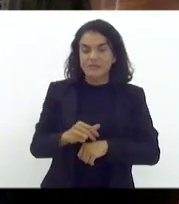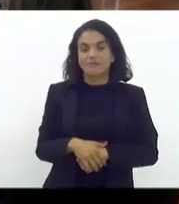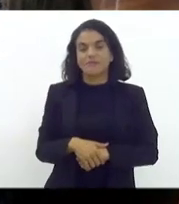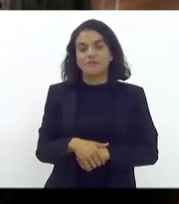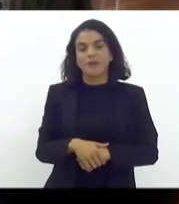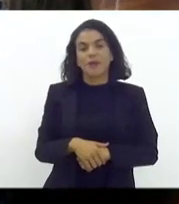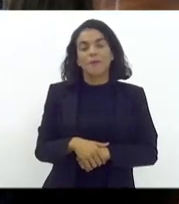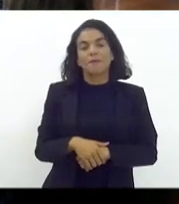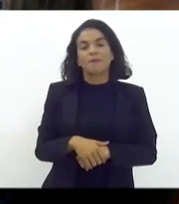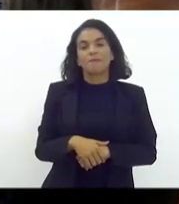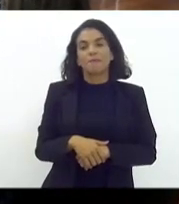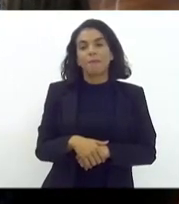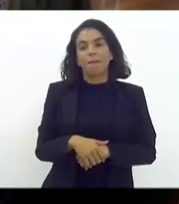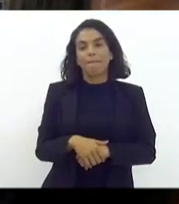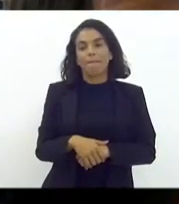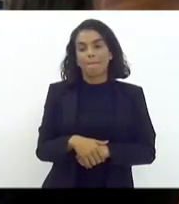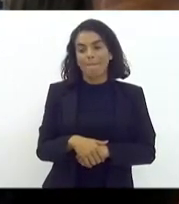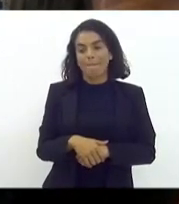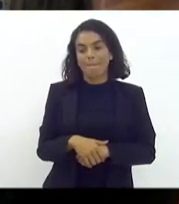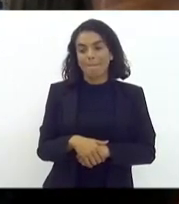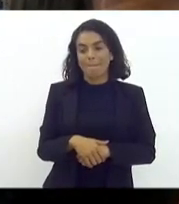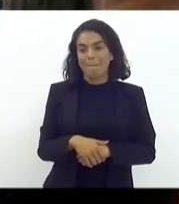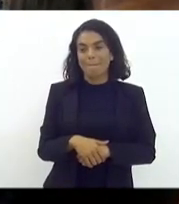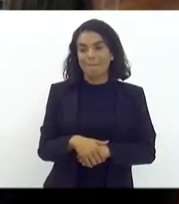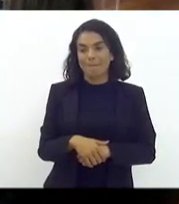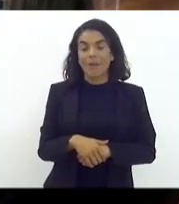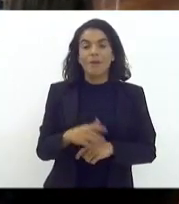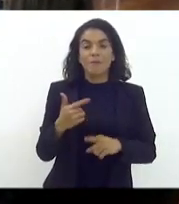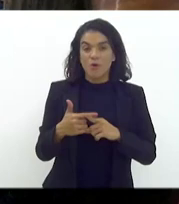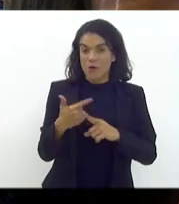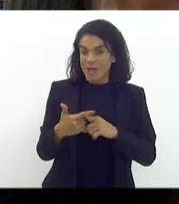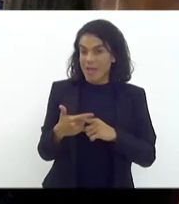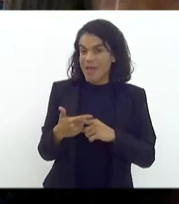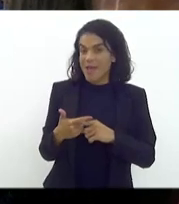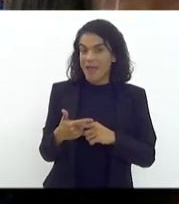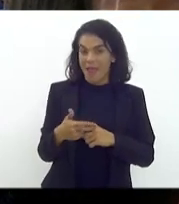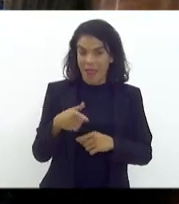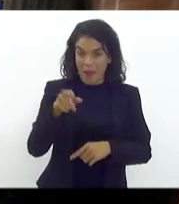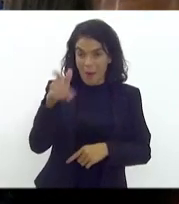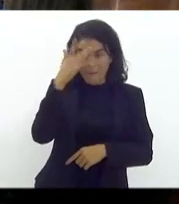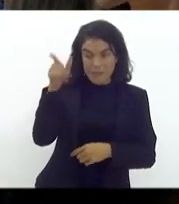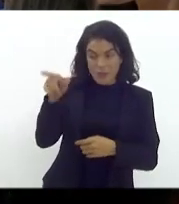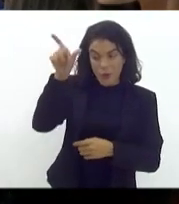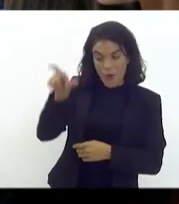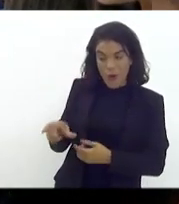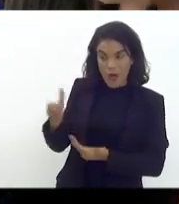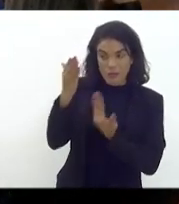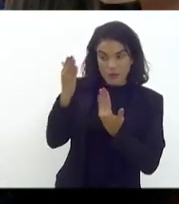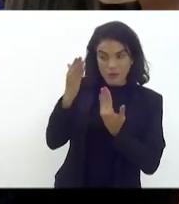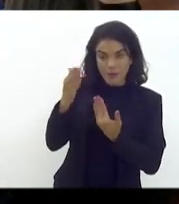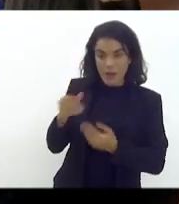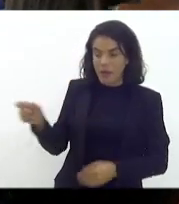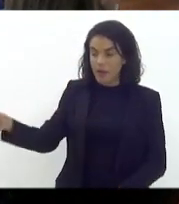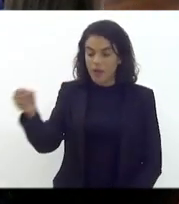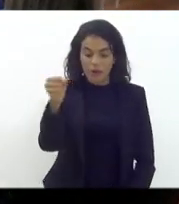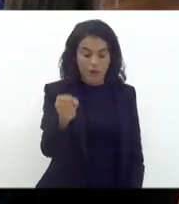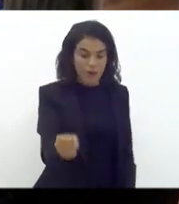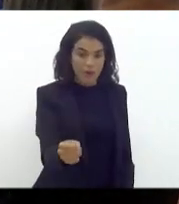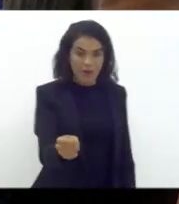esse título tá dizendo porque ao apresentar uma pessoa suspeita para alguém